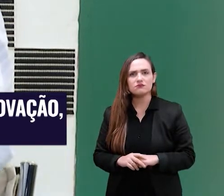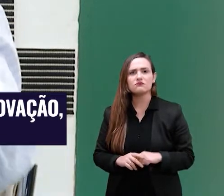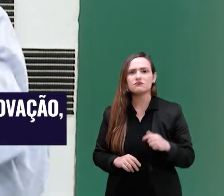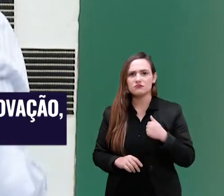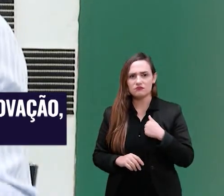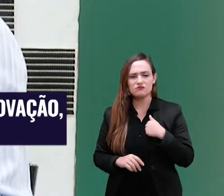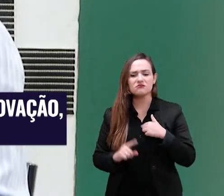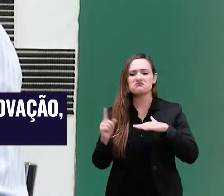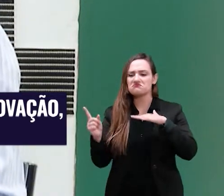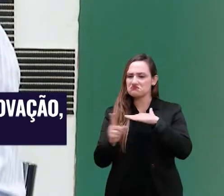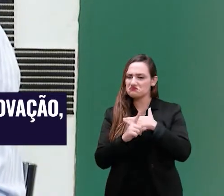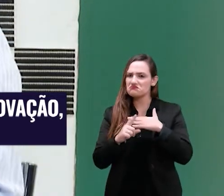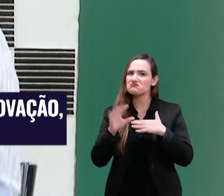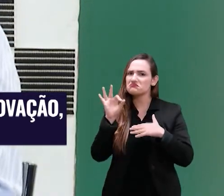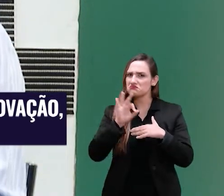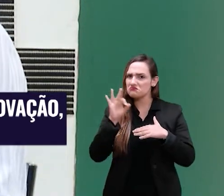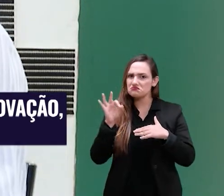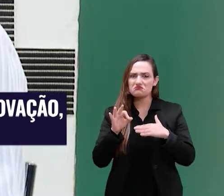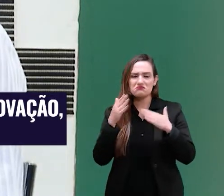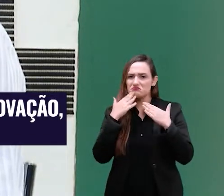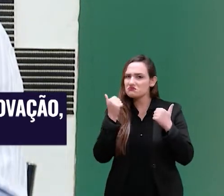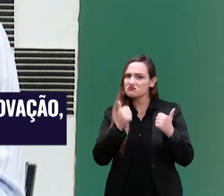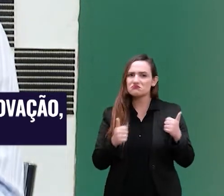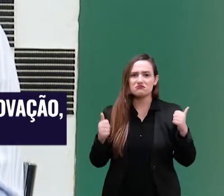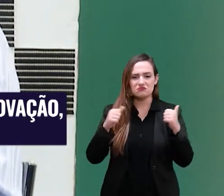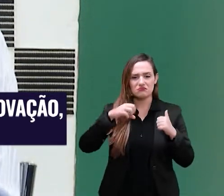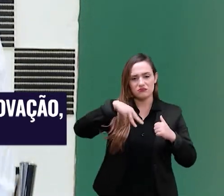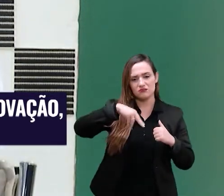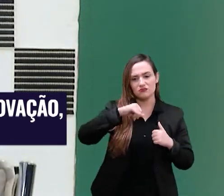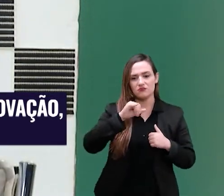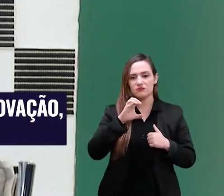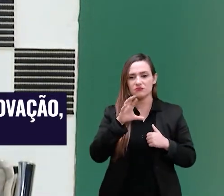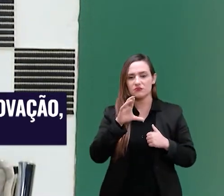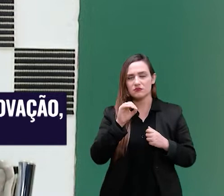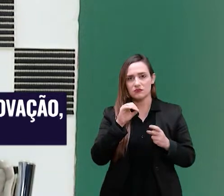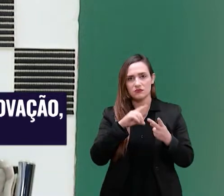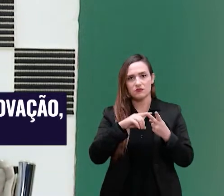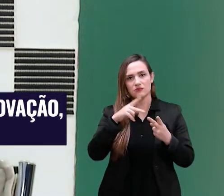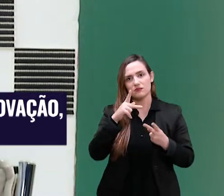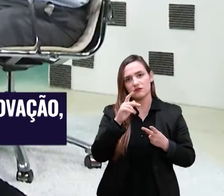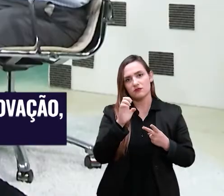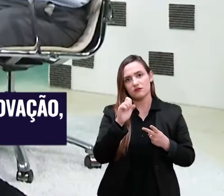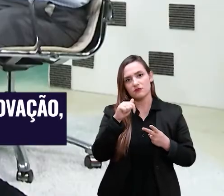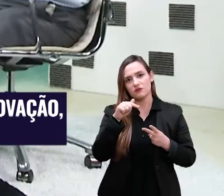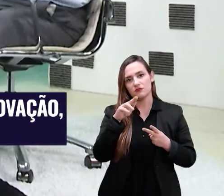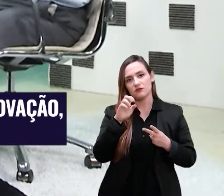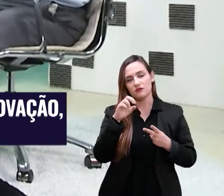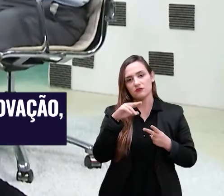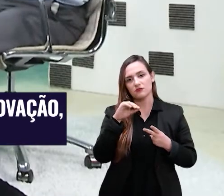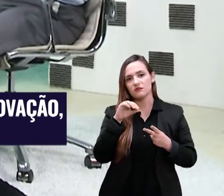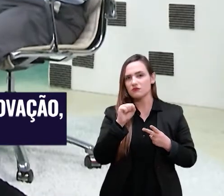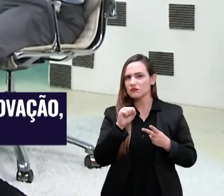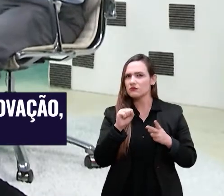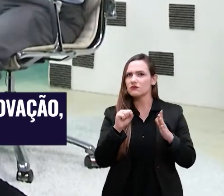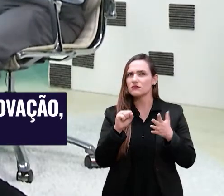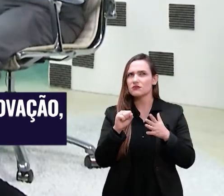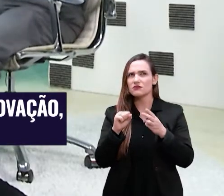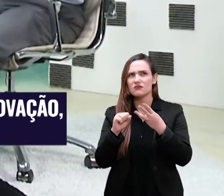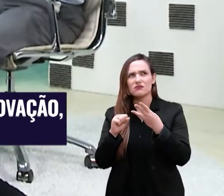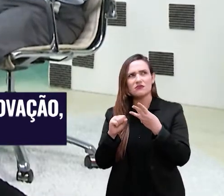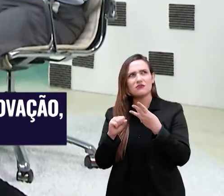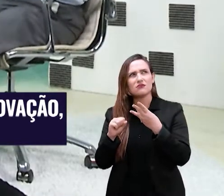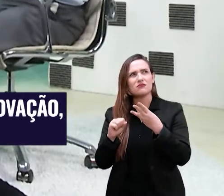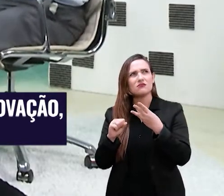maior percentual do Brasil de micro e pequenos negócios. Olha, ok? Só. 30, se não me